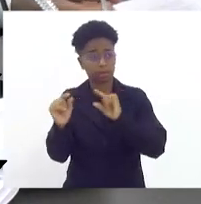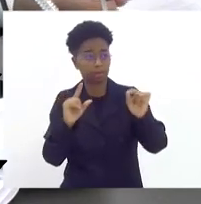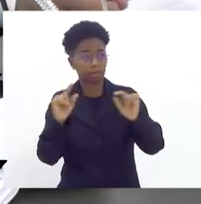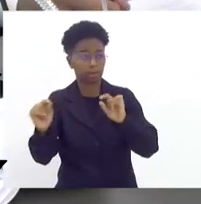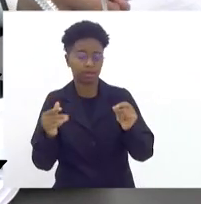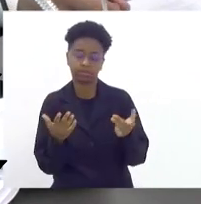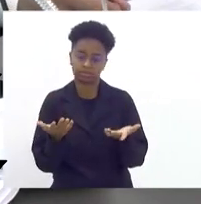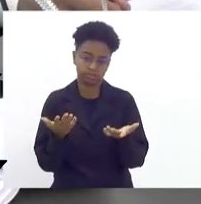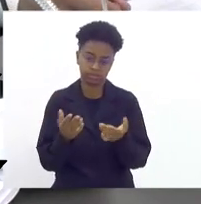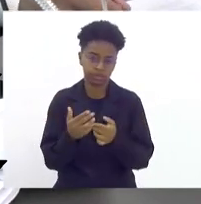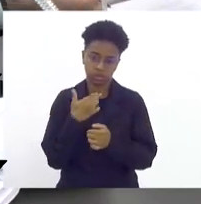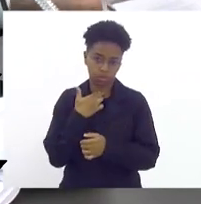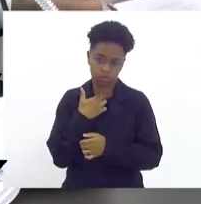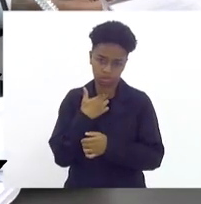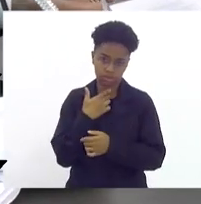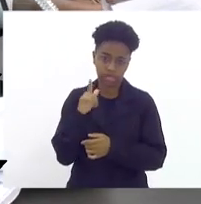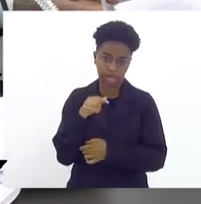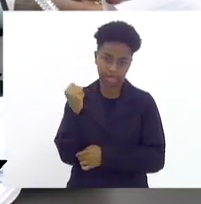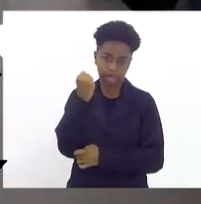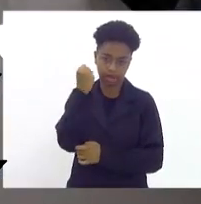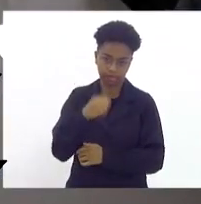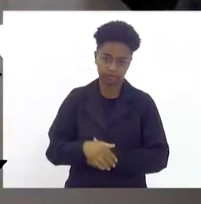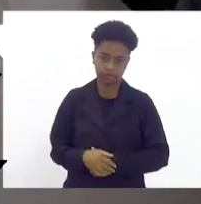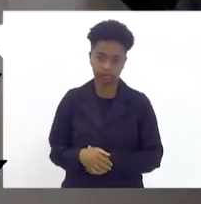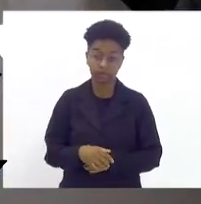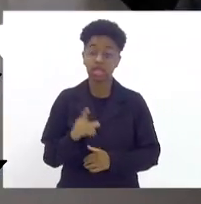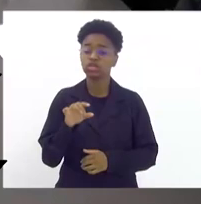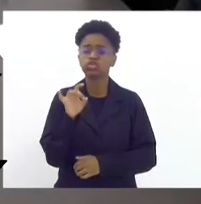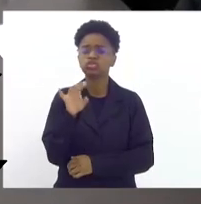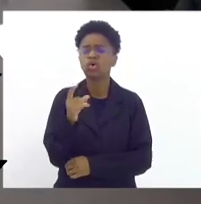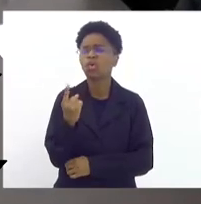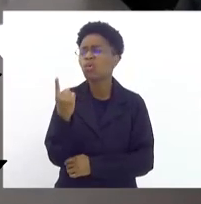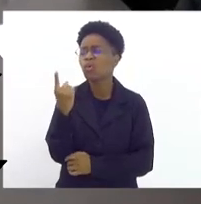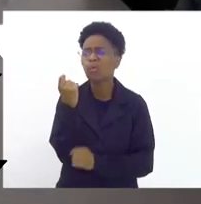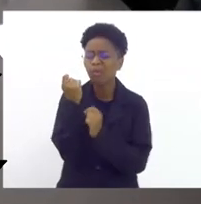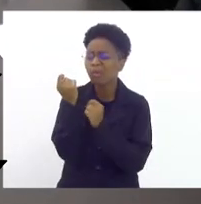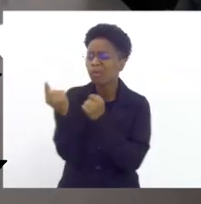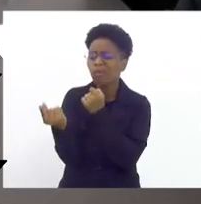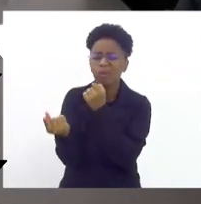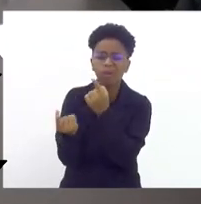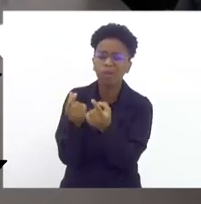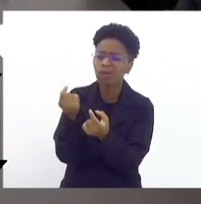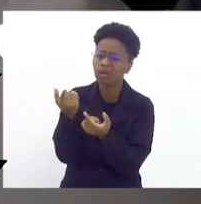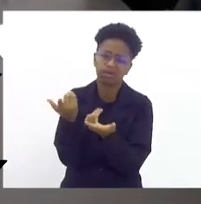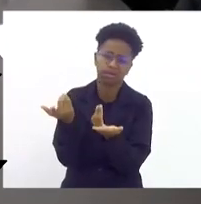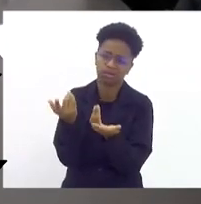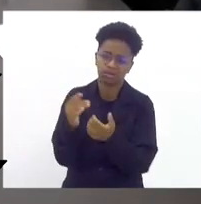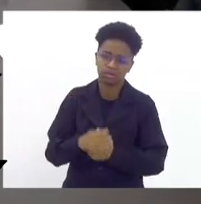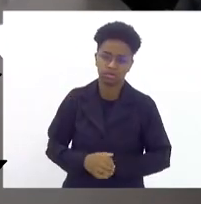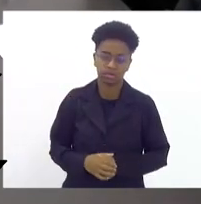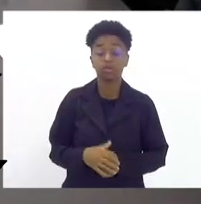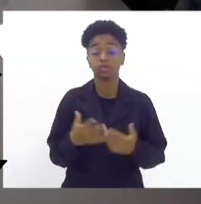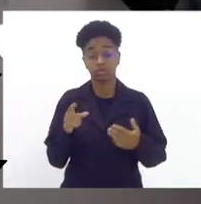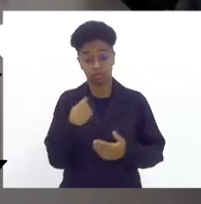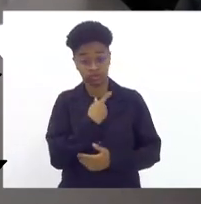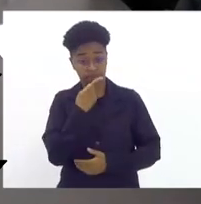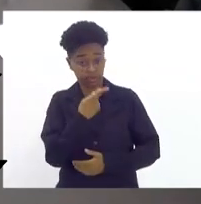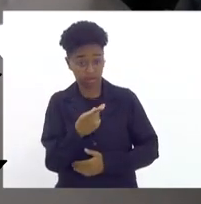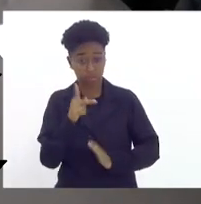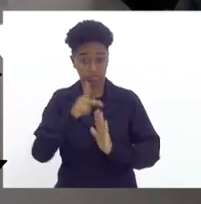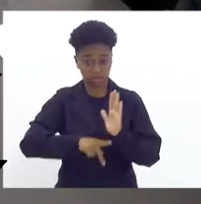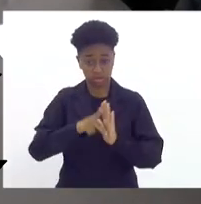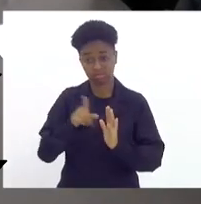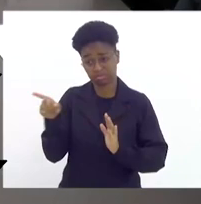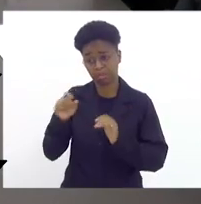trabalhos. É um precedente que pode ser grave. É uma excepcionalidade democrática. Então vamos cantar os projetos e aí vai ser o tempo de Vossa